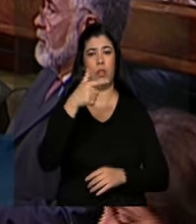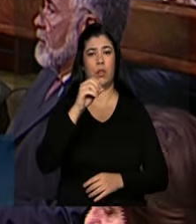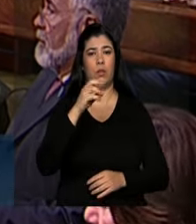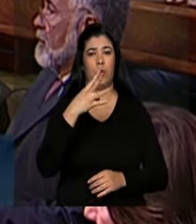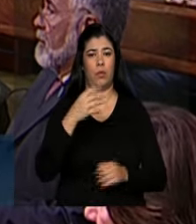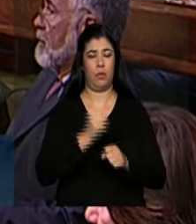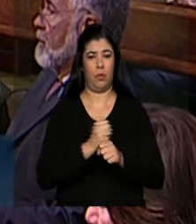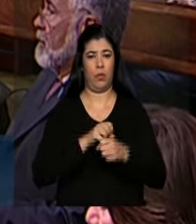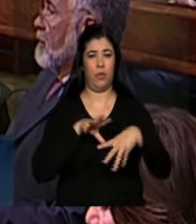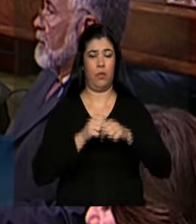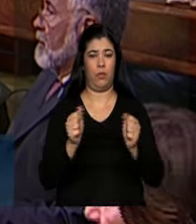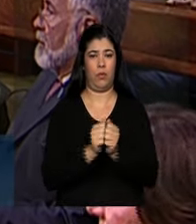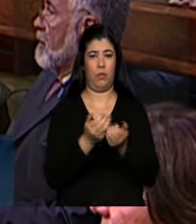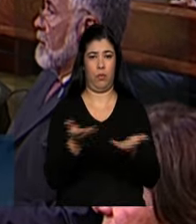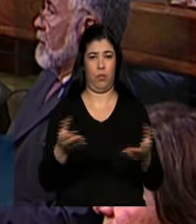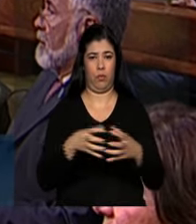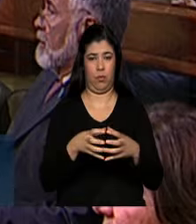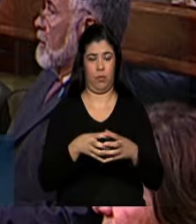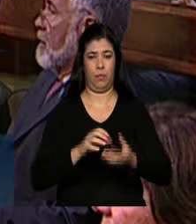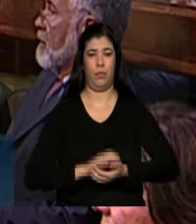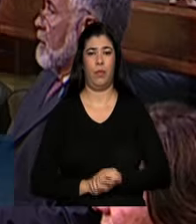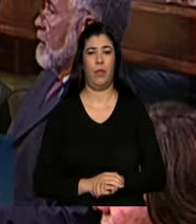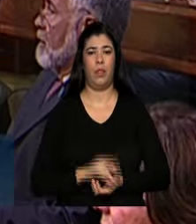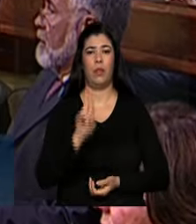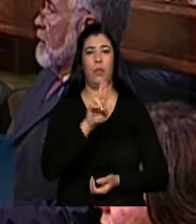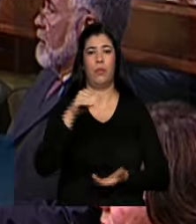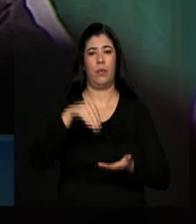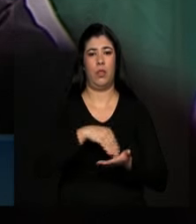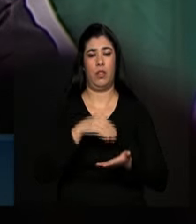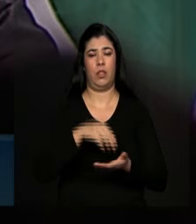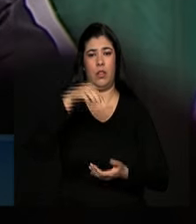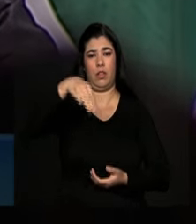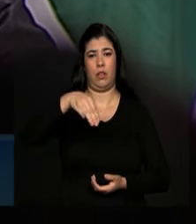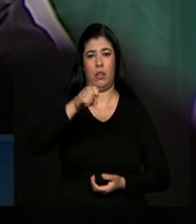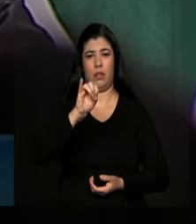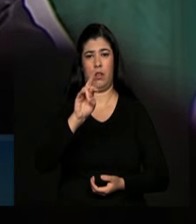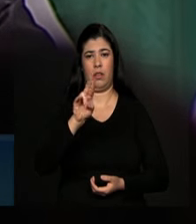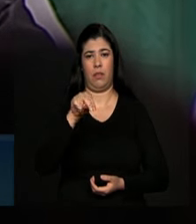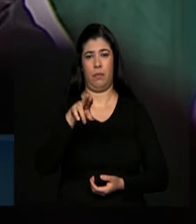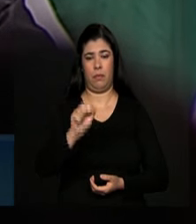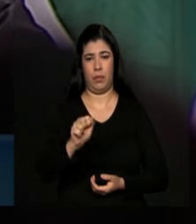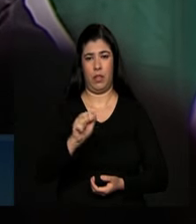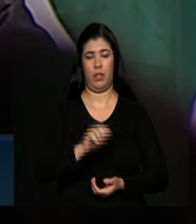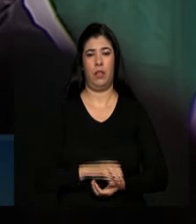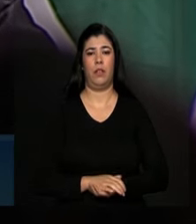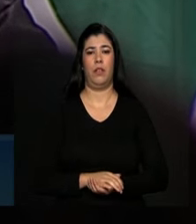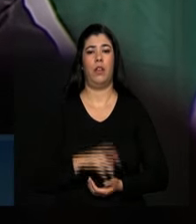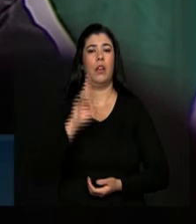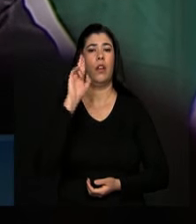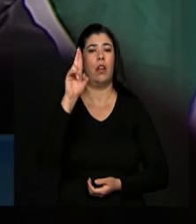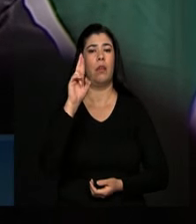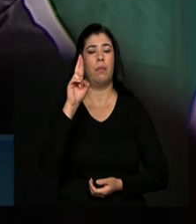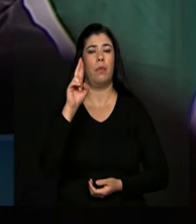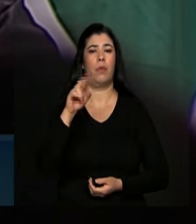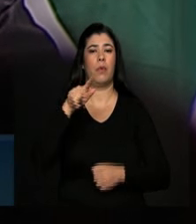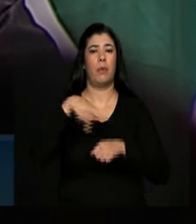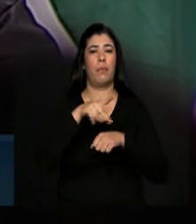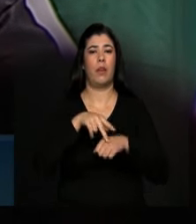2014, junto com esta turma. Secretária Mirna Maria Mário Gabriel Socingo, da República de